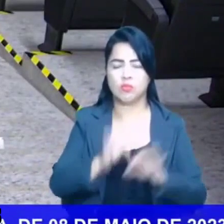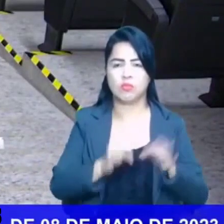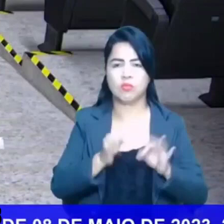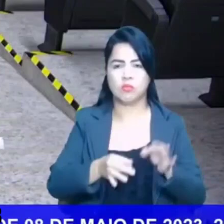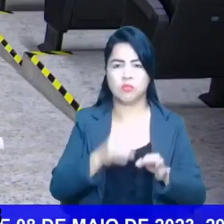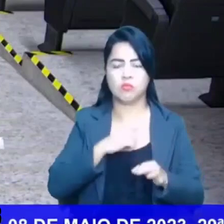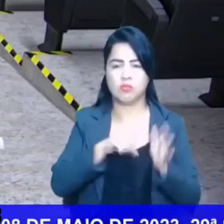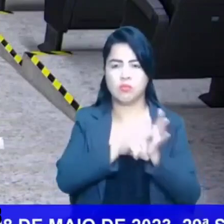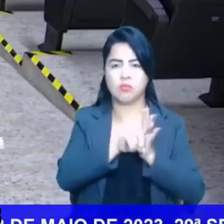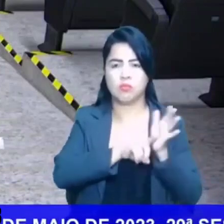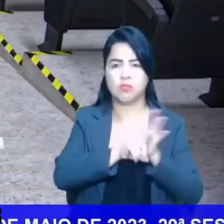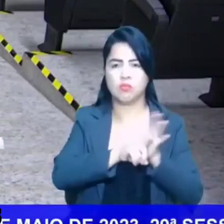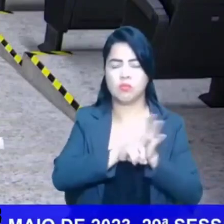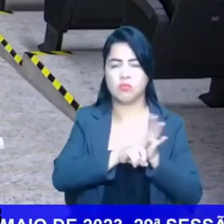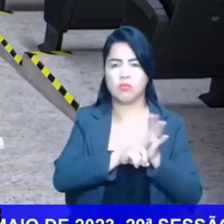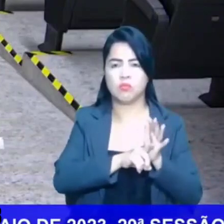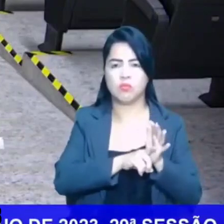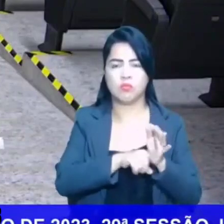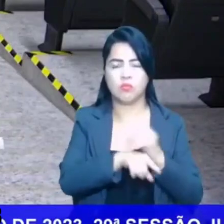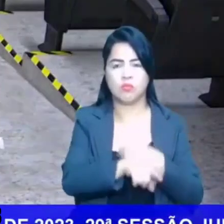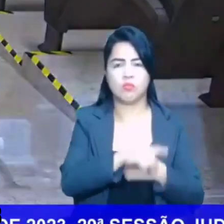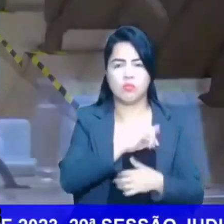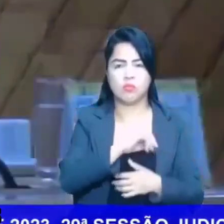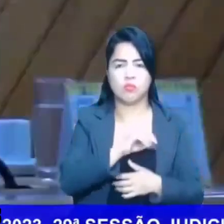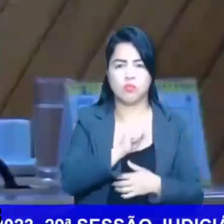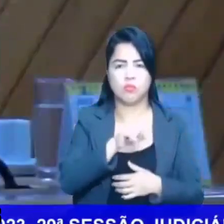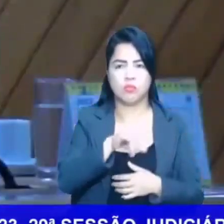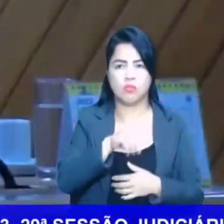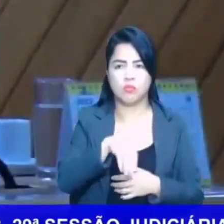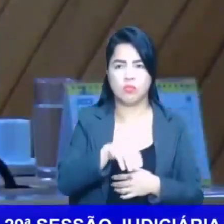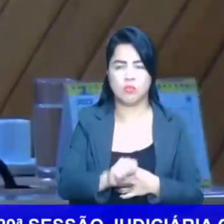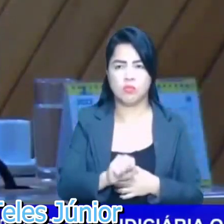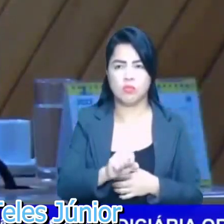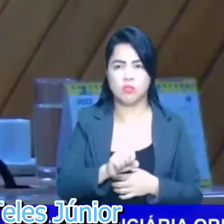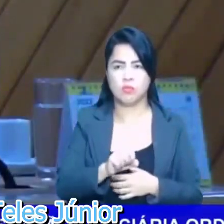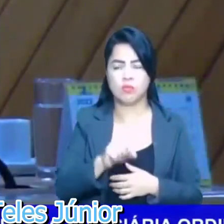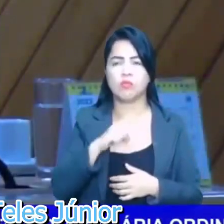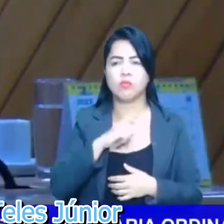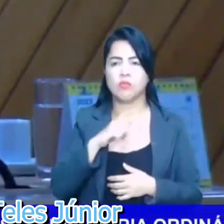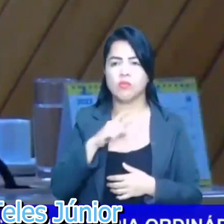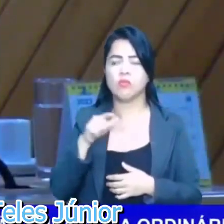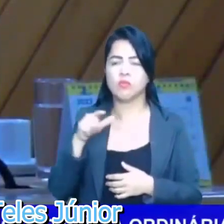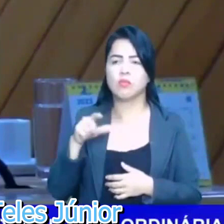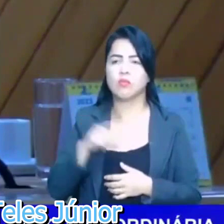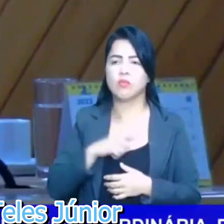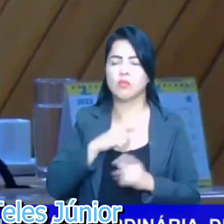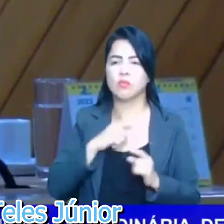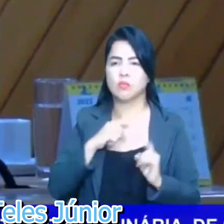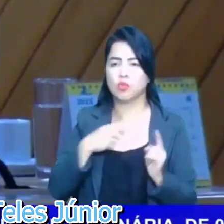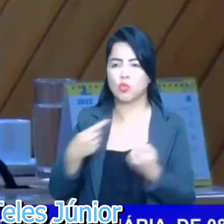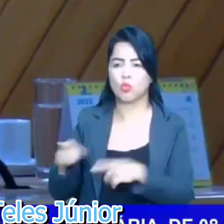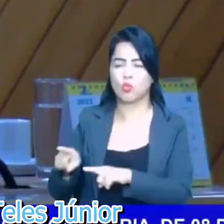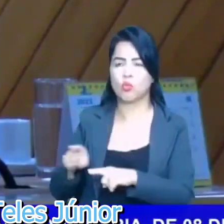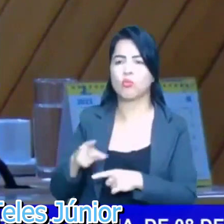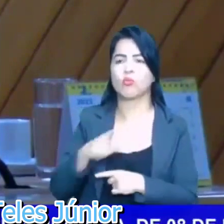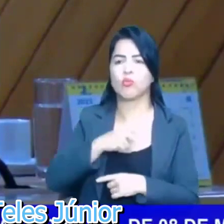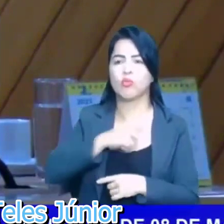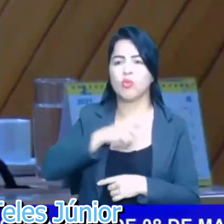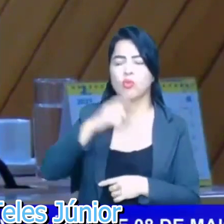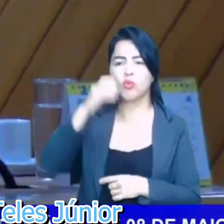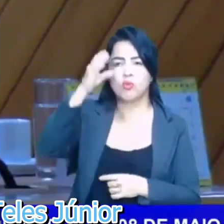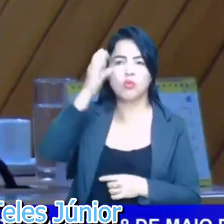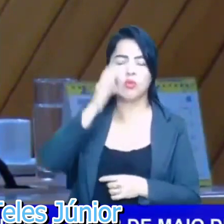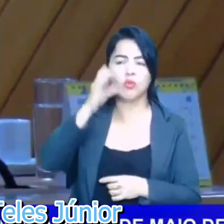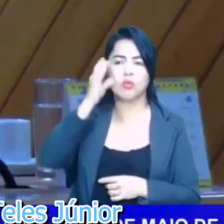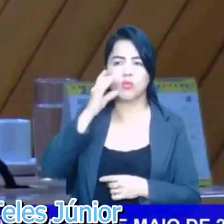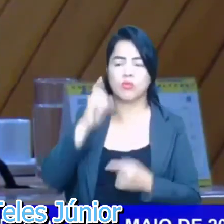eleitoral, ajuizada por Jaime Domingues Nunes. Imagem direcionada à mesa do desembargador Carmo Antônio, que está